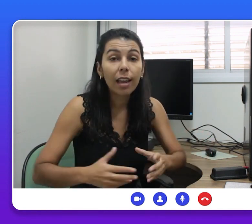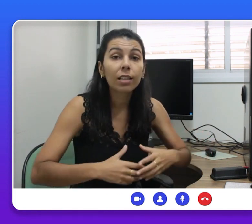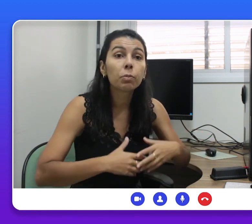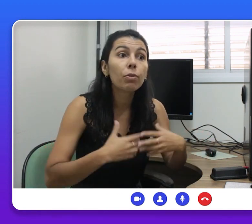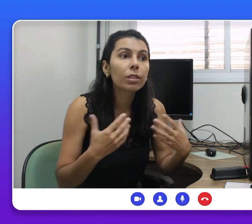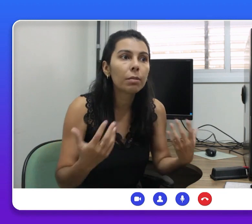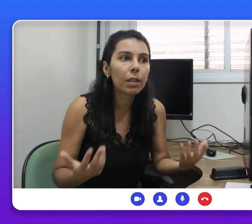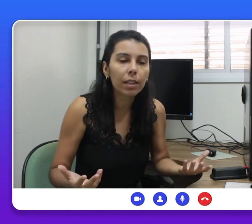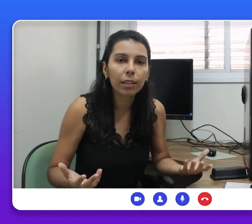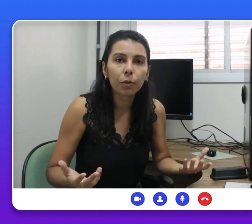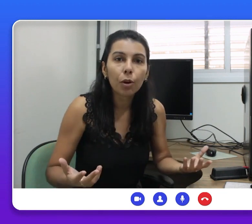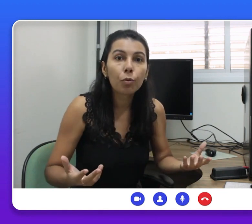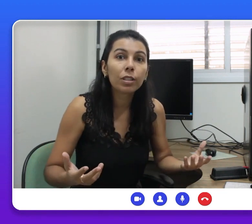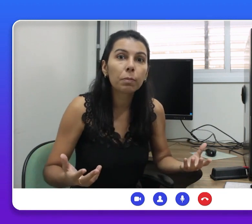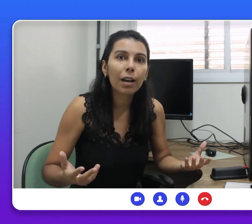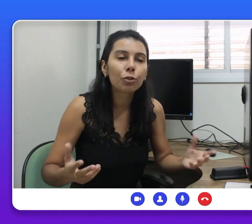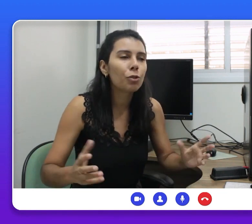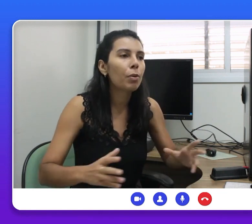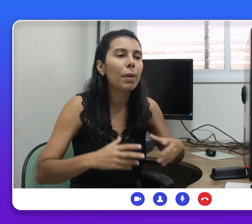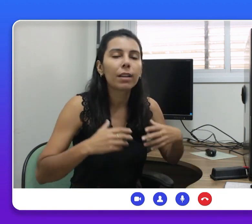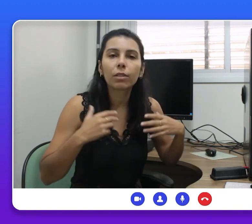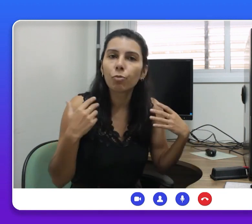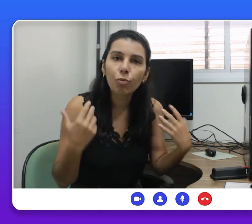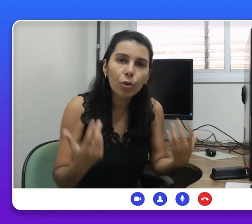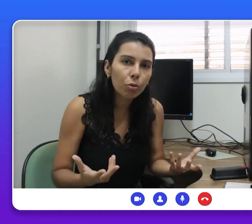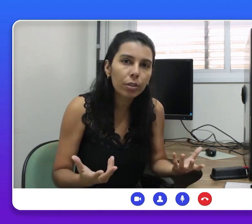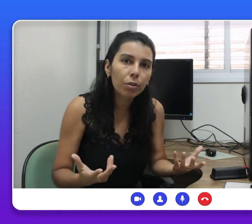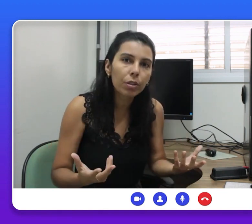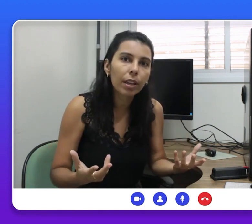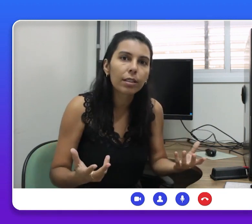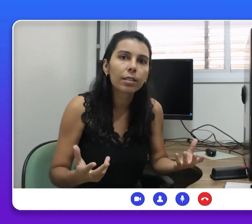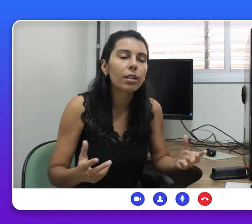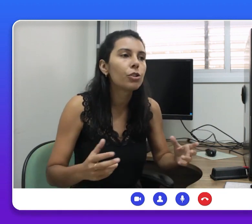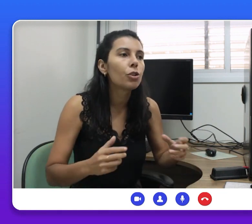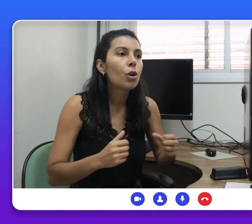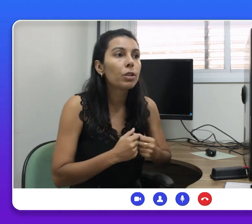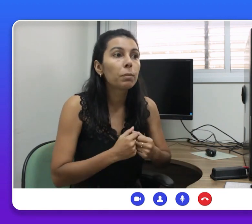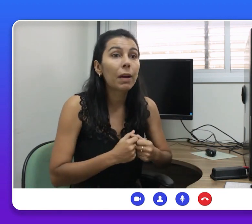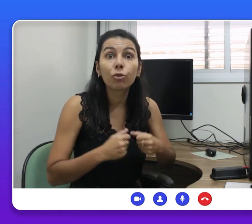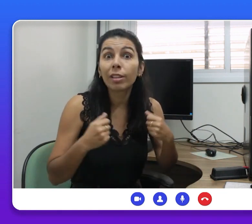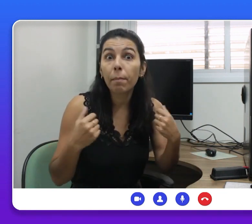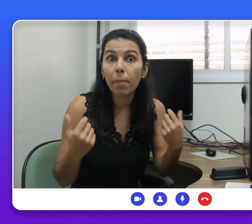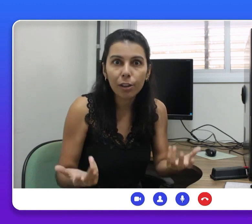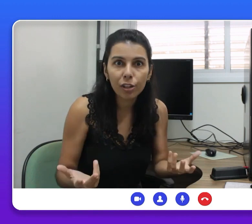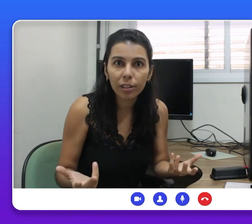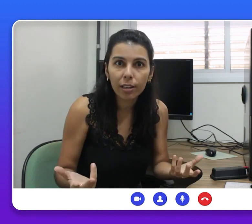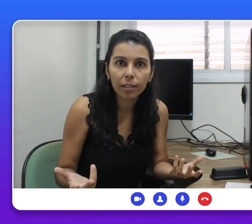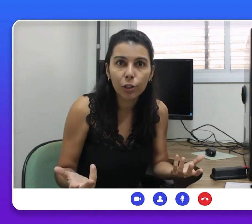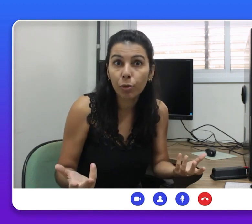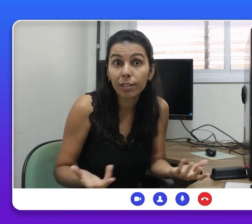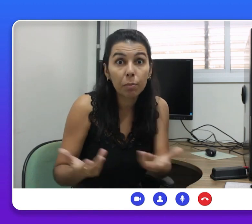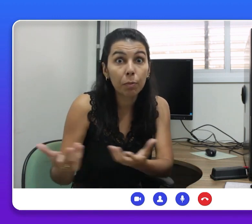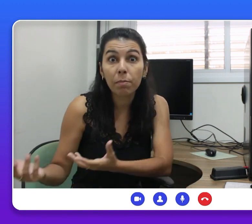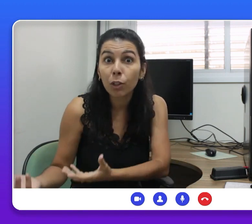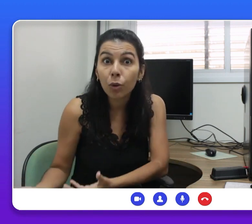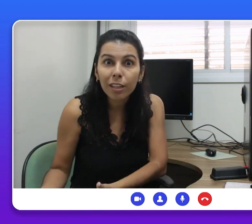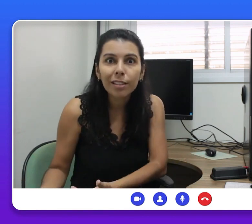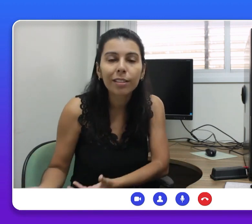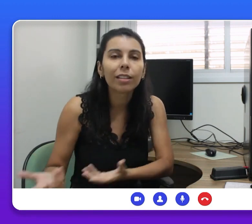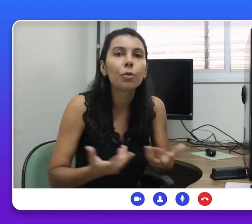sociais, elas possibilitam um espaço de propagação de muito conteúdo interessante, um espaço de debate interessante, por exemplo,